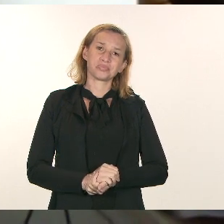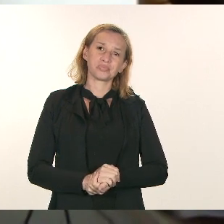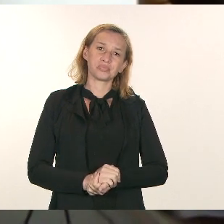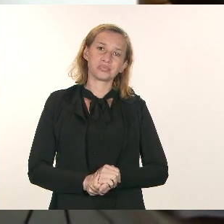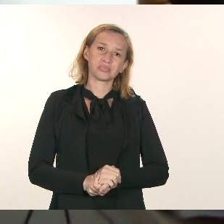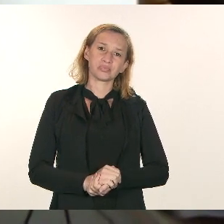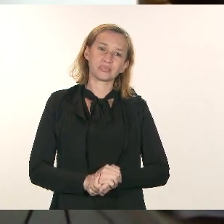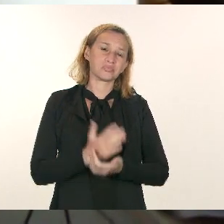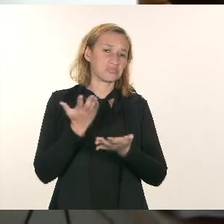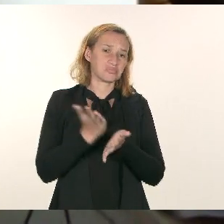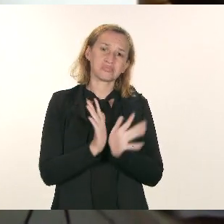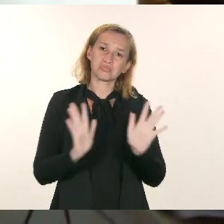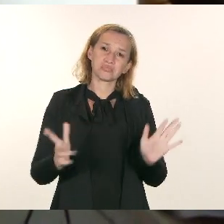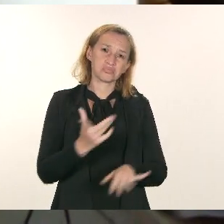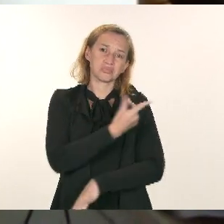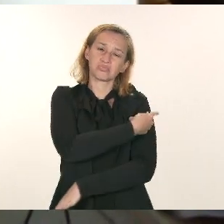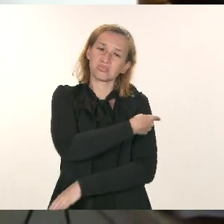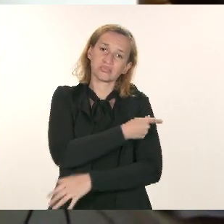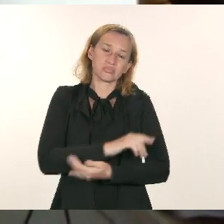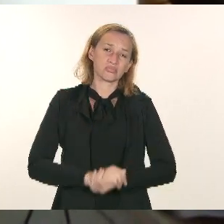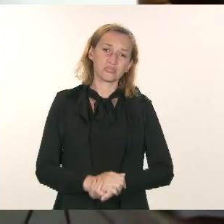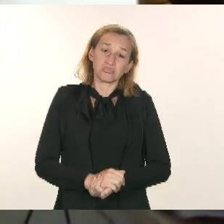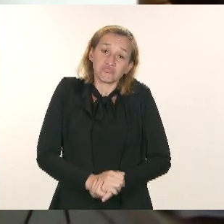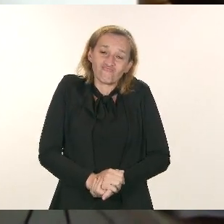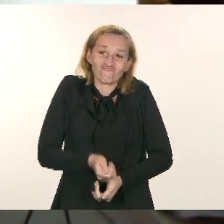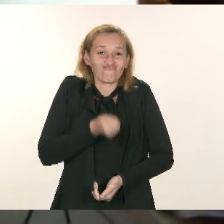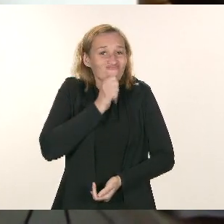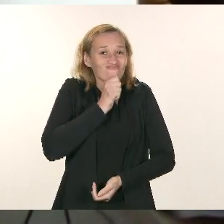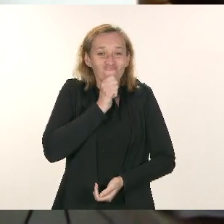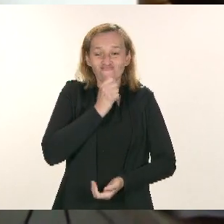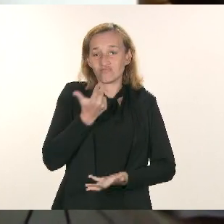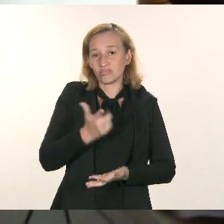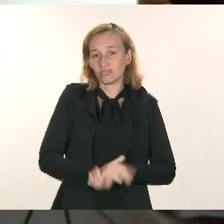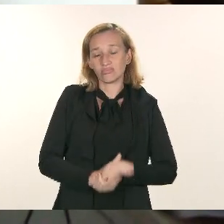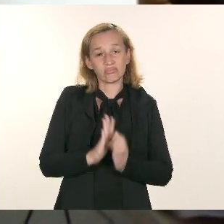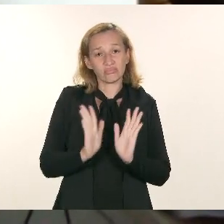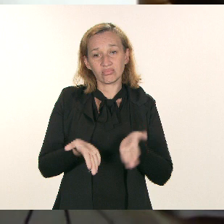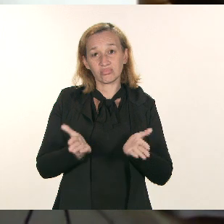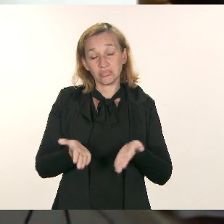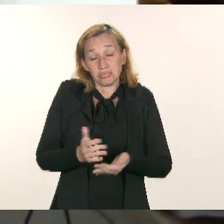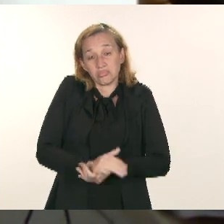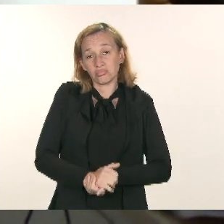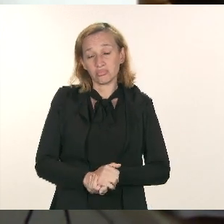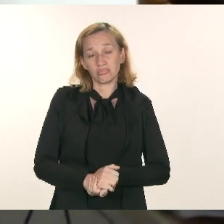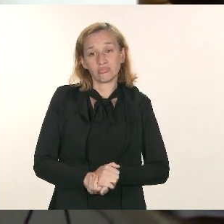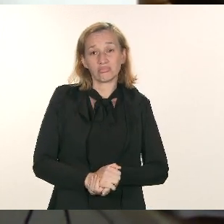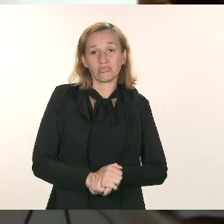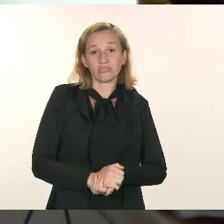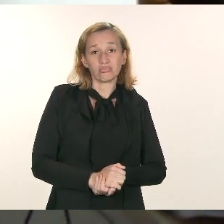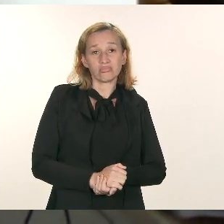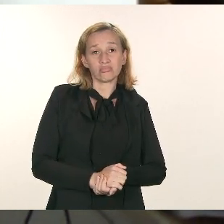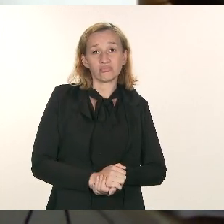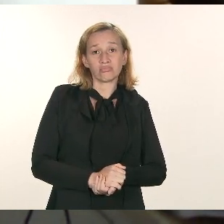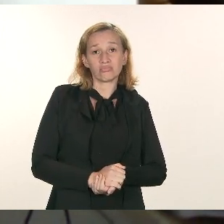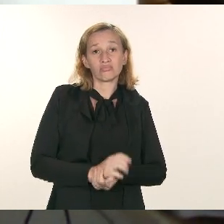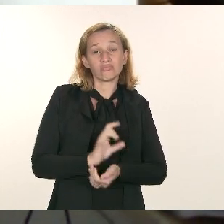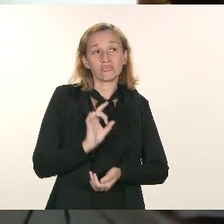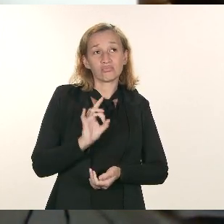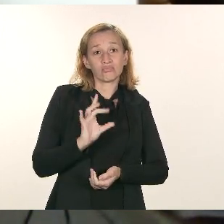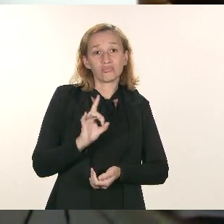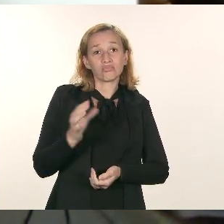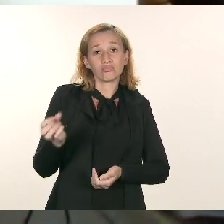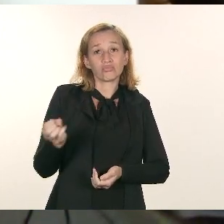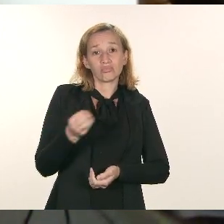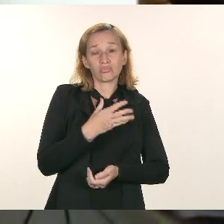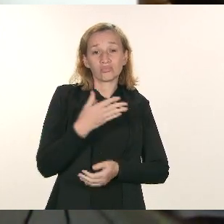E acabou a vacina. Agora, se tudo der certo, só novo lote de